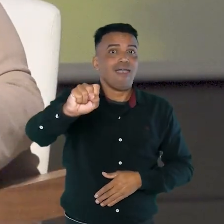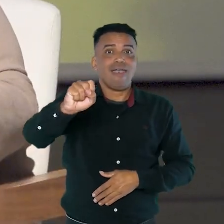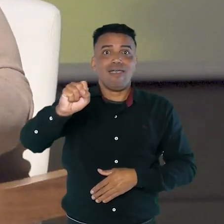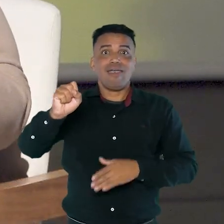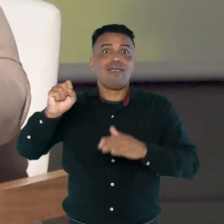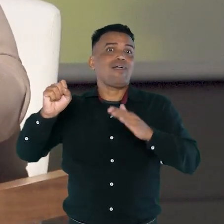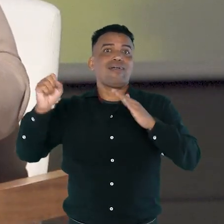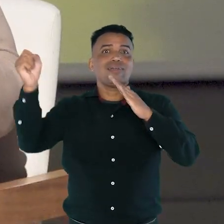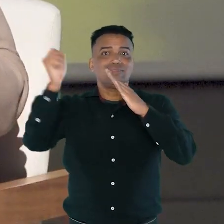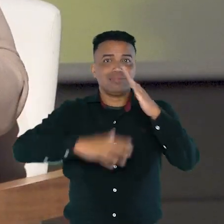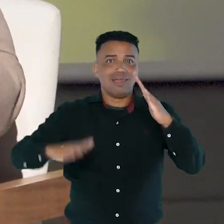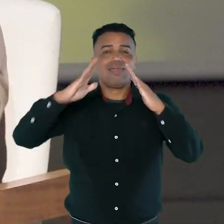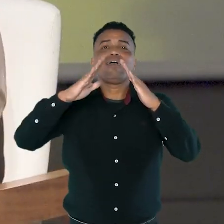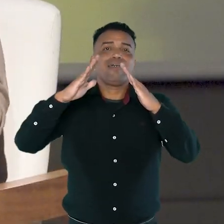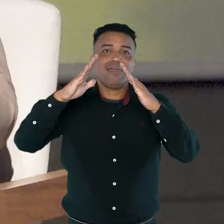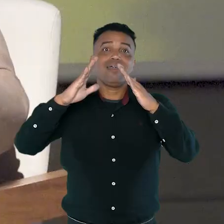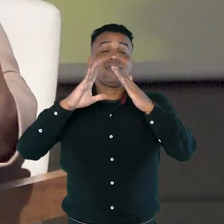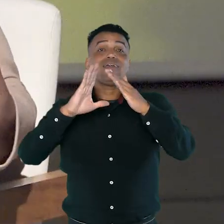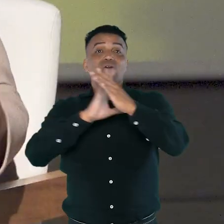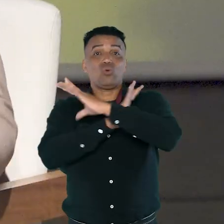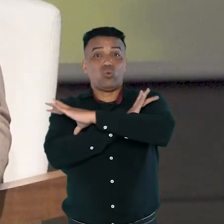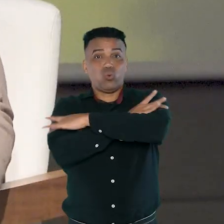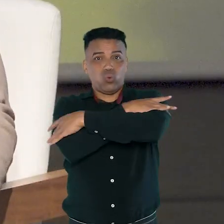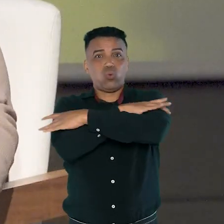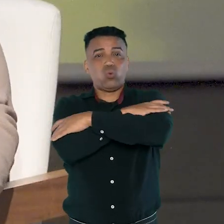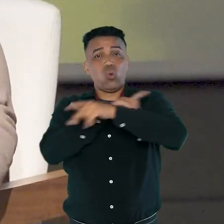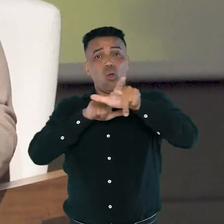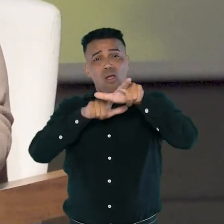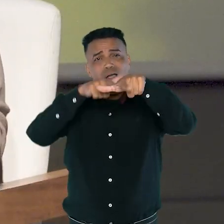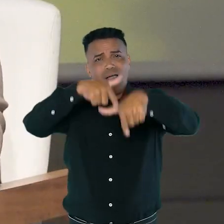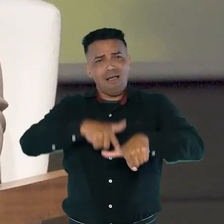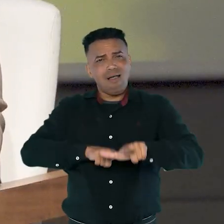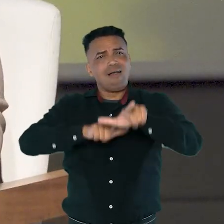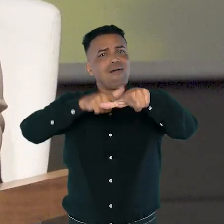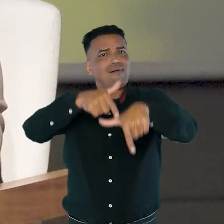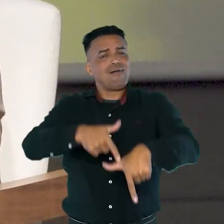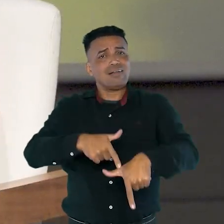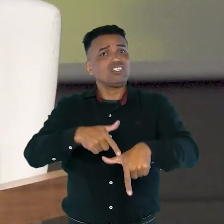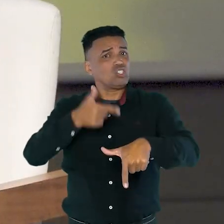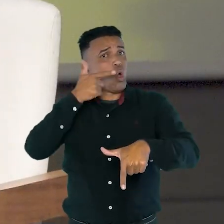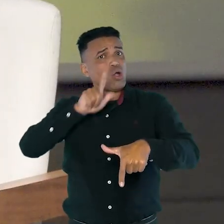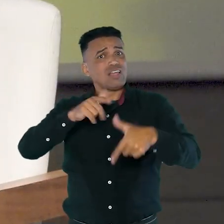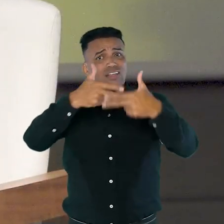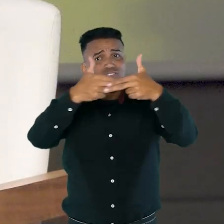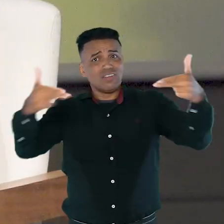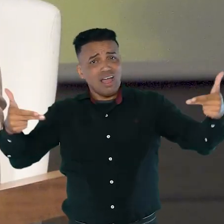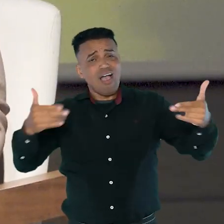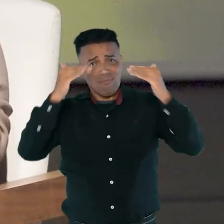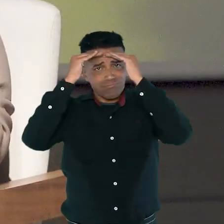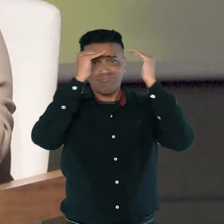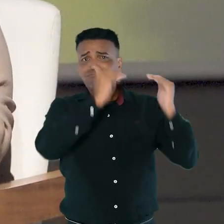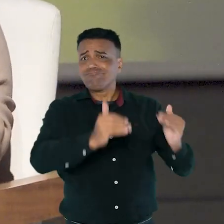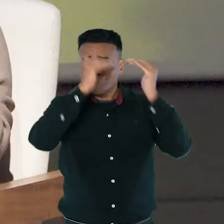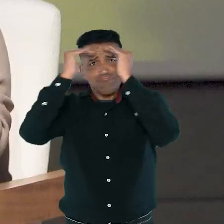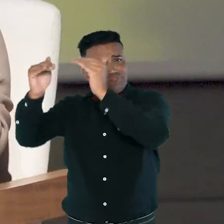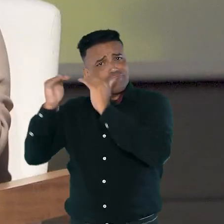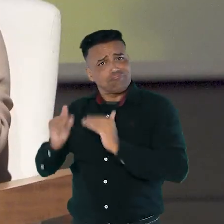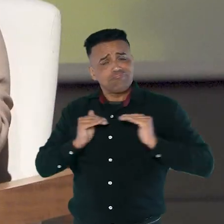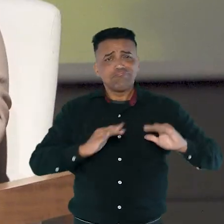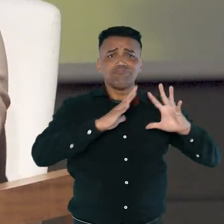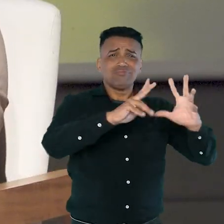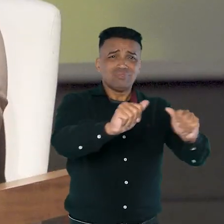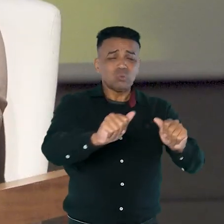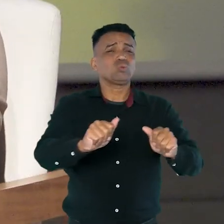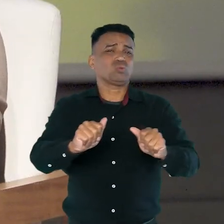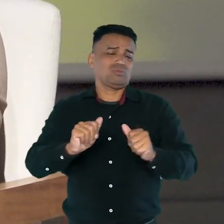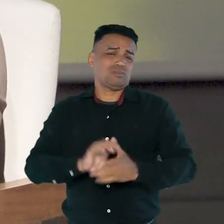da umbanda. A gente consegue aglutinar dentro da diferença, a gente tem pequenas porções.